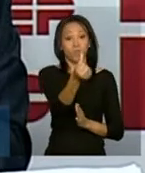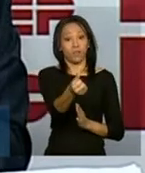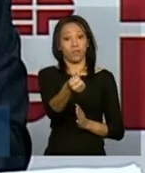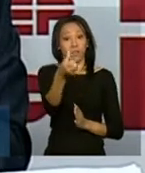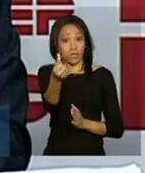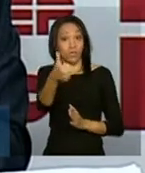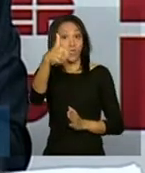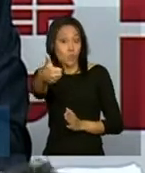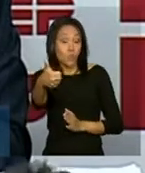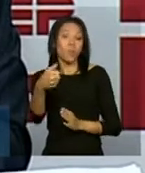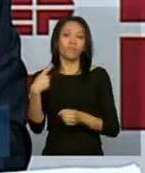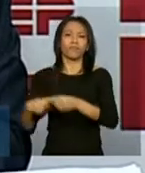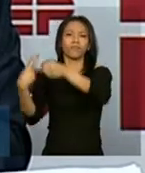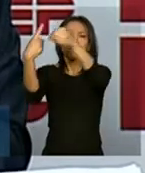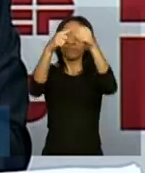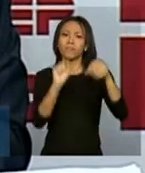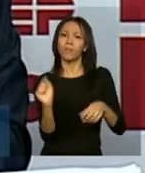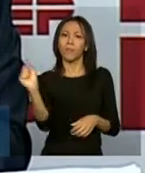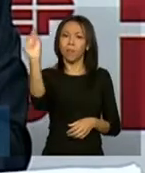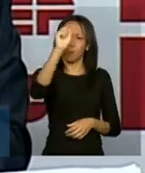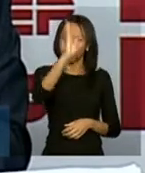1.661 cidades.